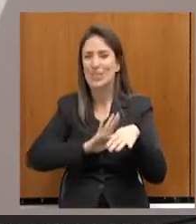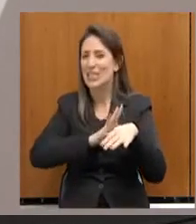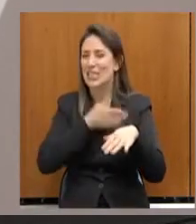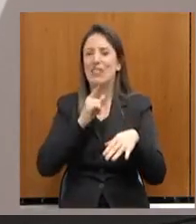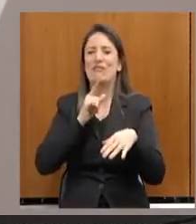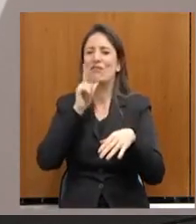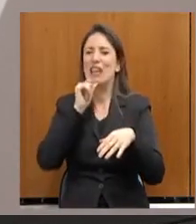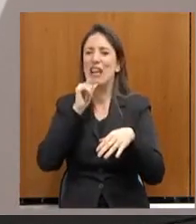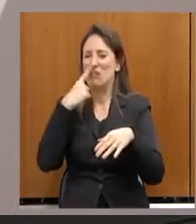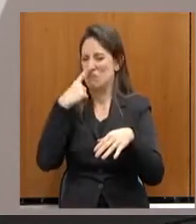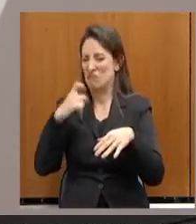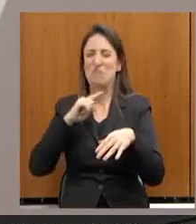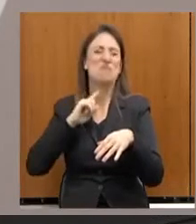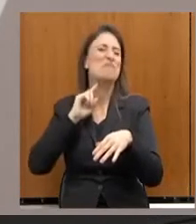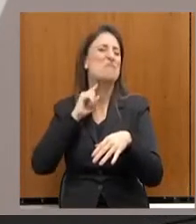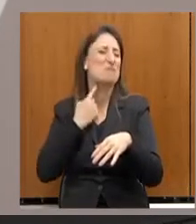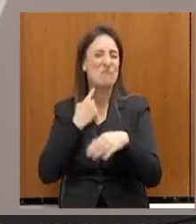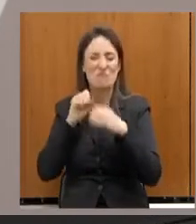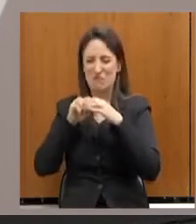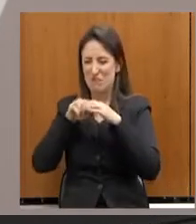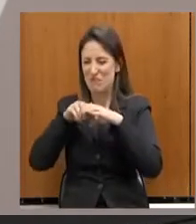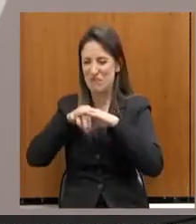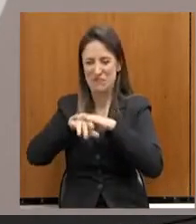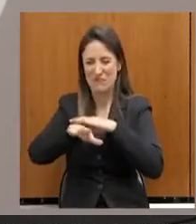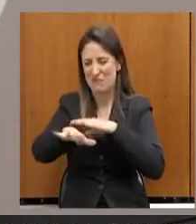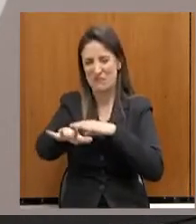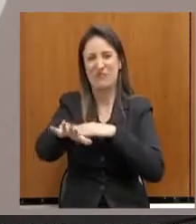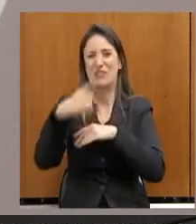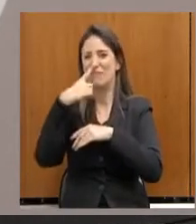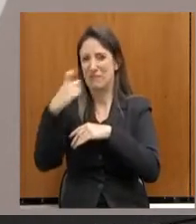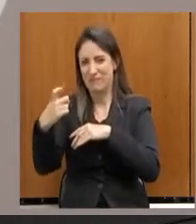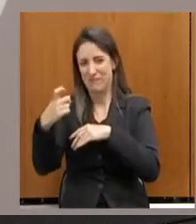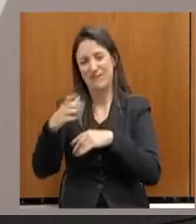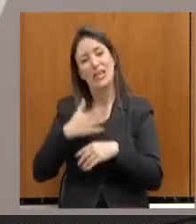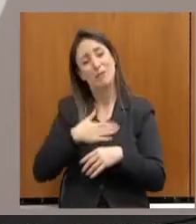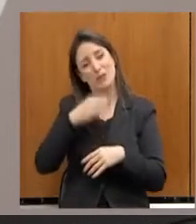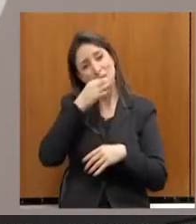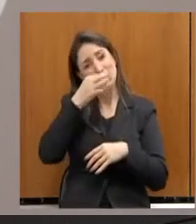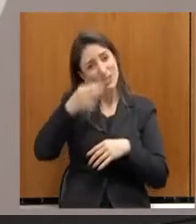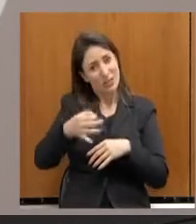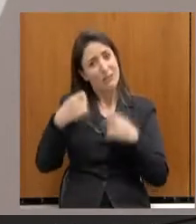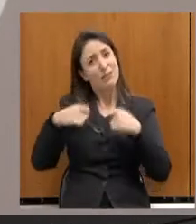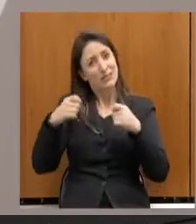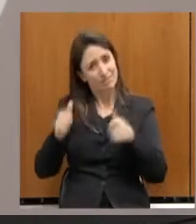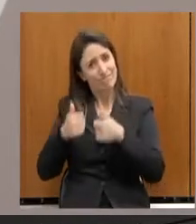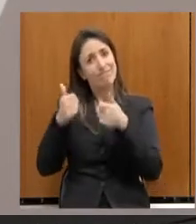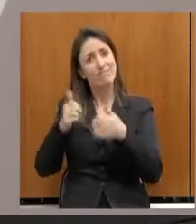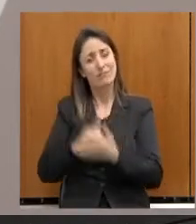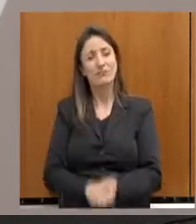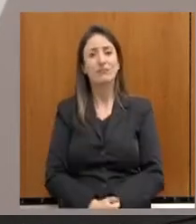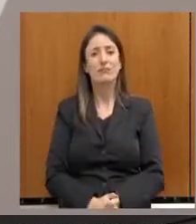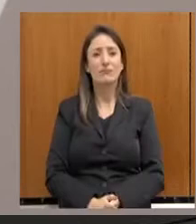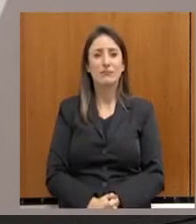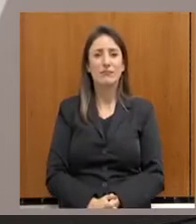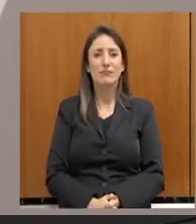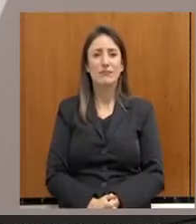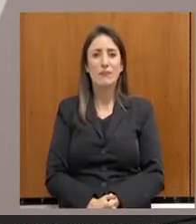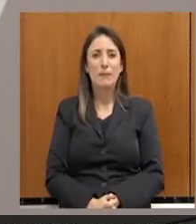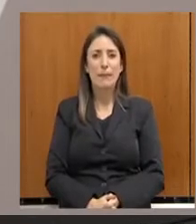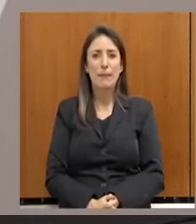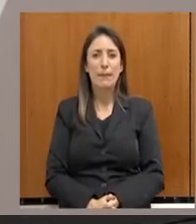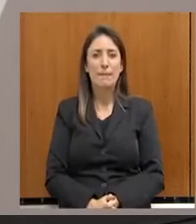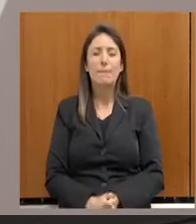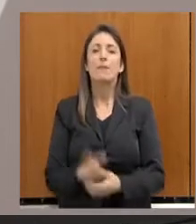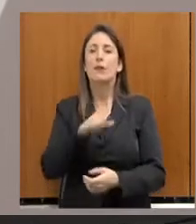não rende essa minha sugestão você tá se discute muito na nossa região